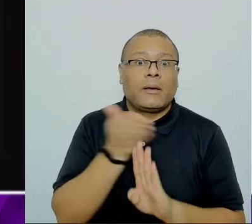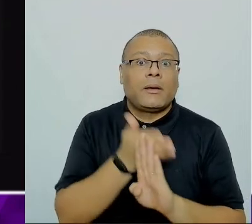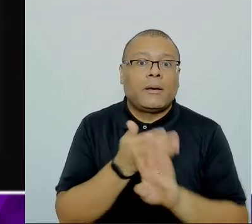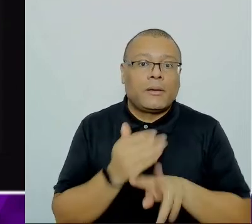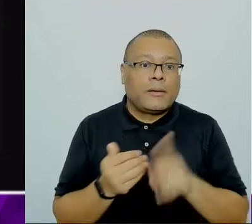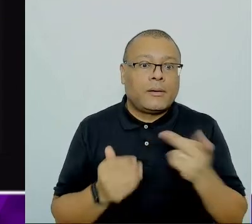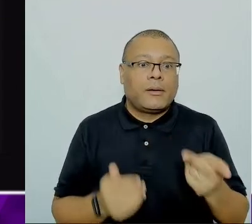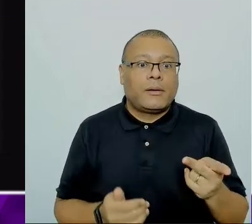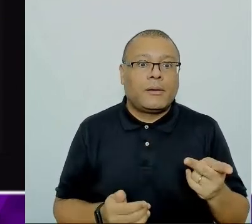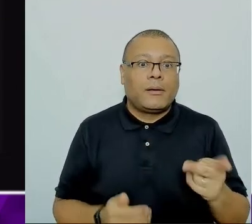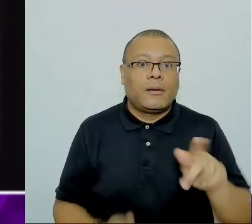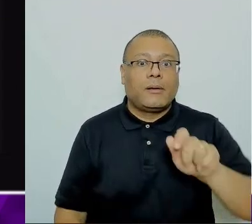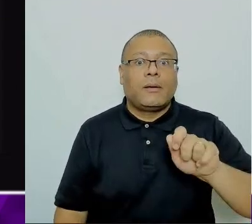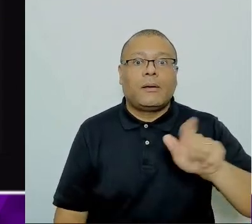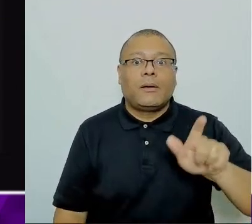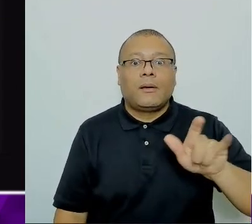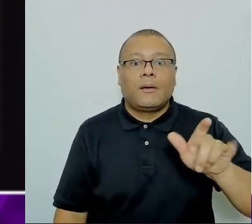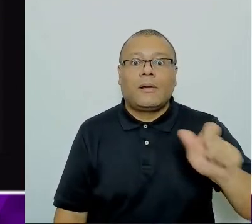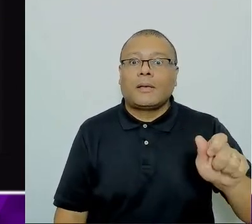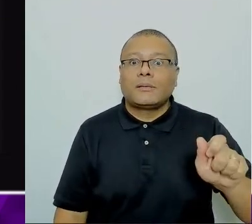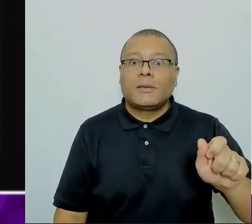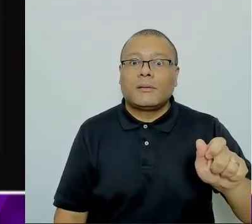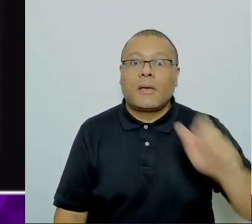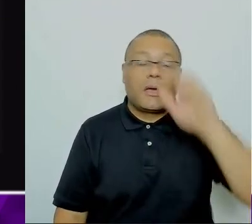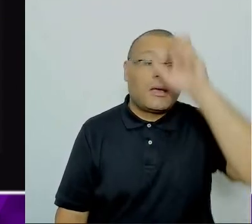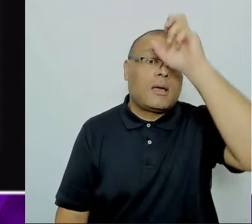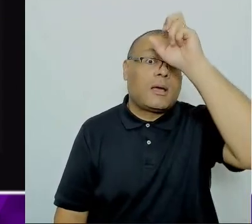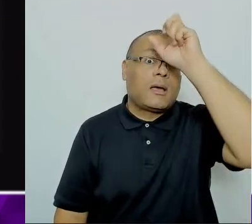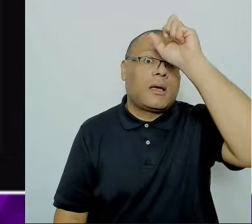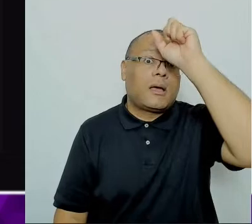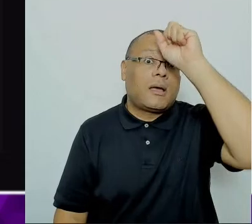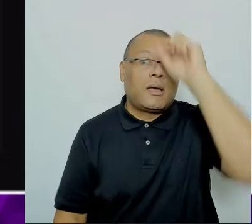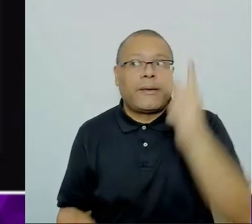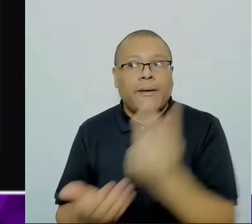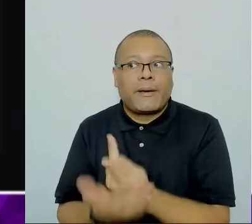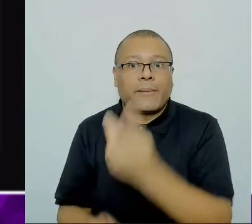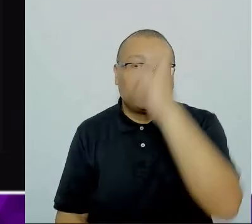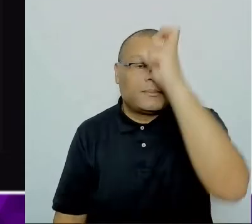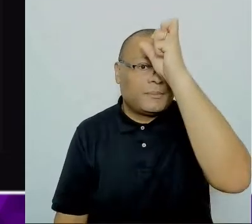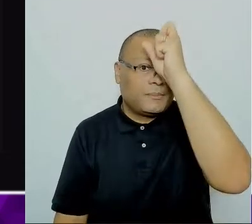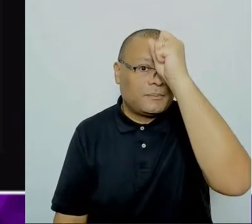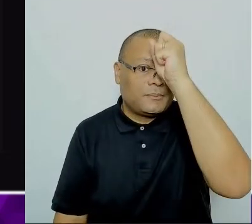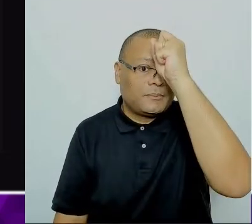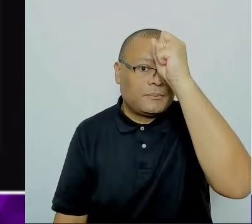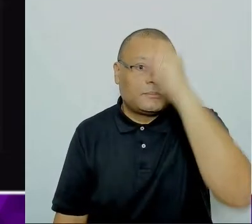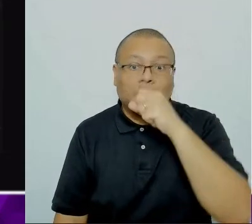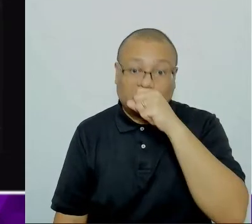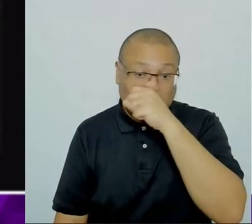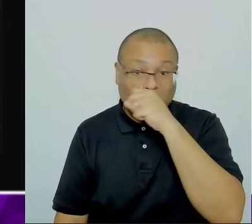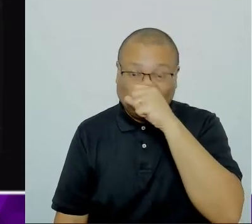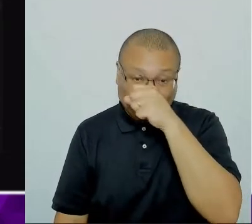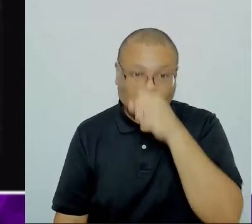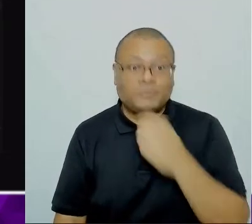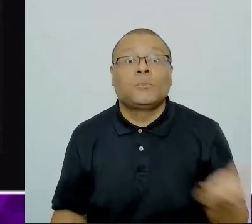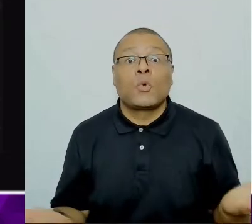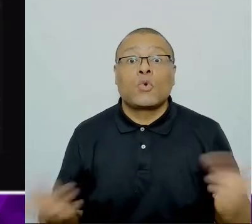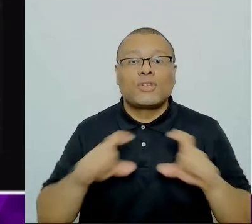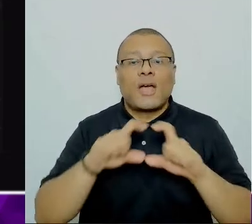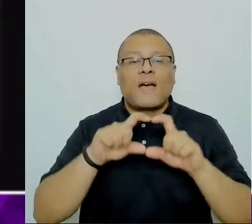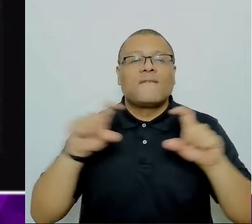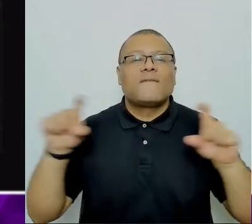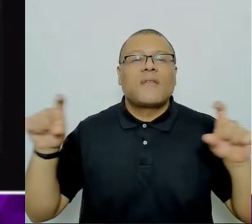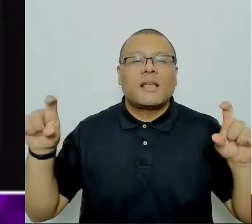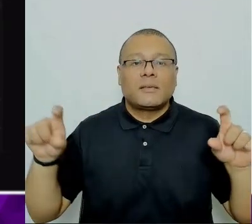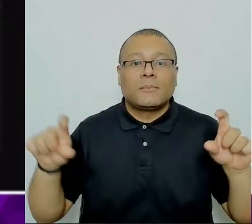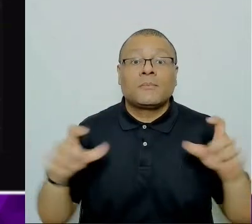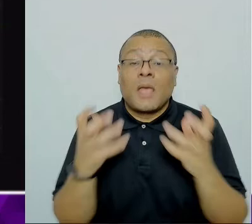na Alexa. Então teve um aprendizado. É errar, mas aprender muito com isso. Ou seja, a frase que eu gosto muito, né? Aceita